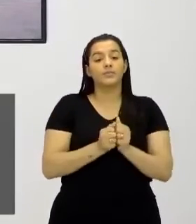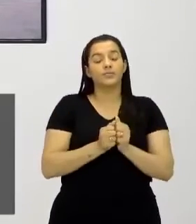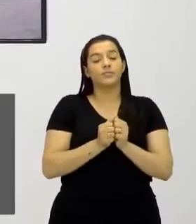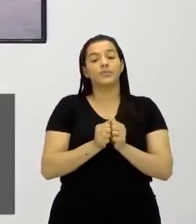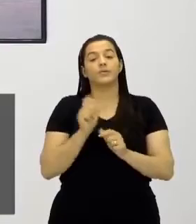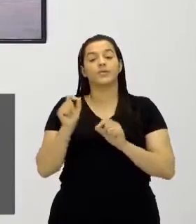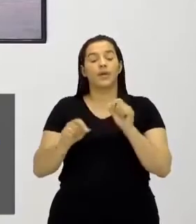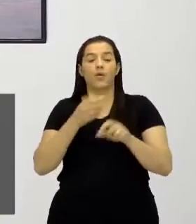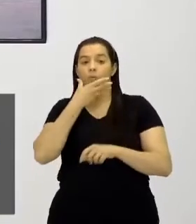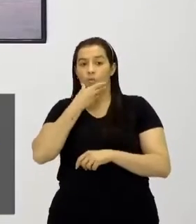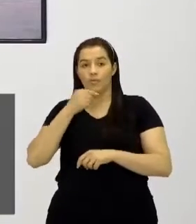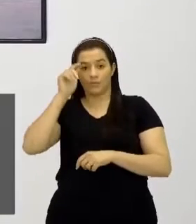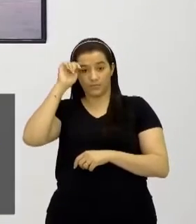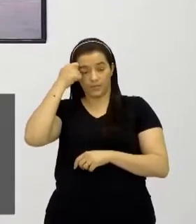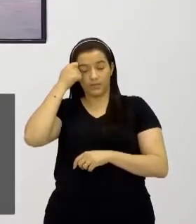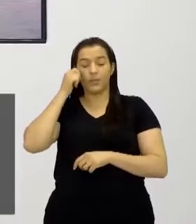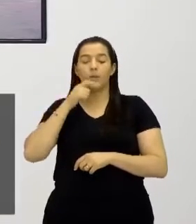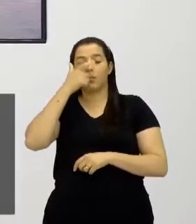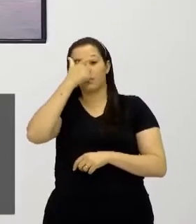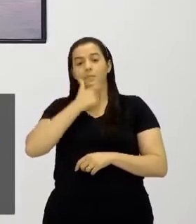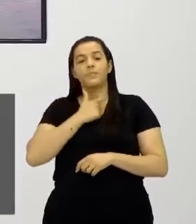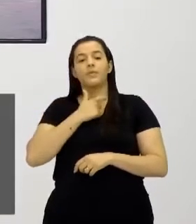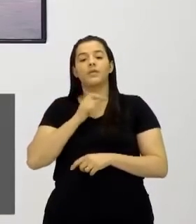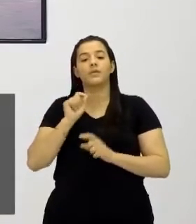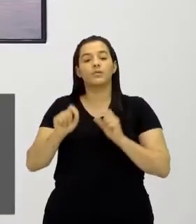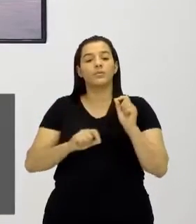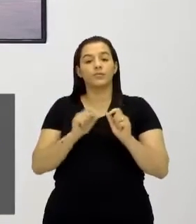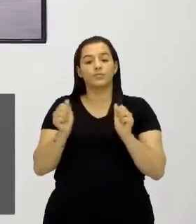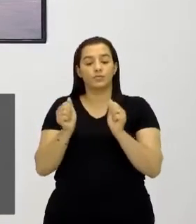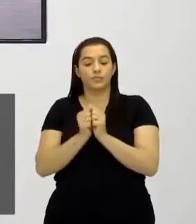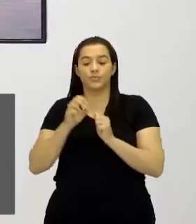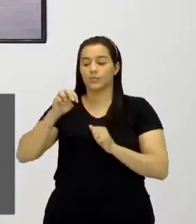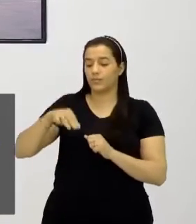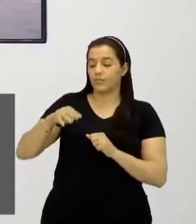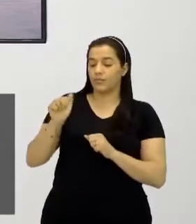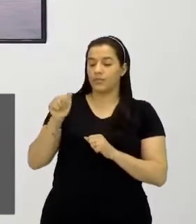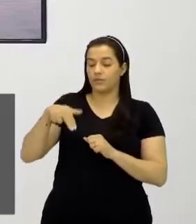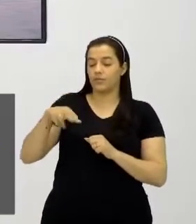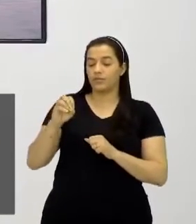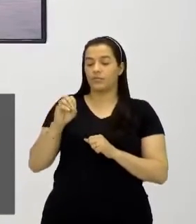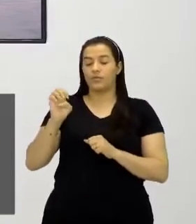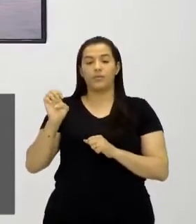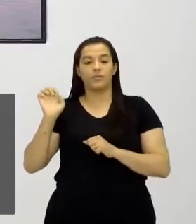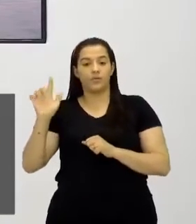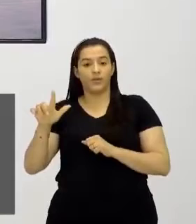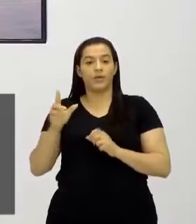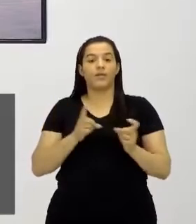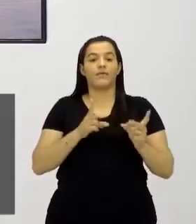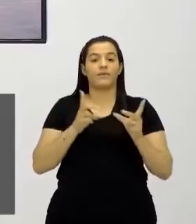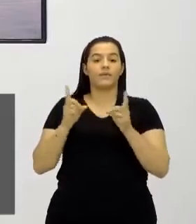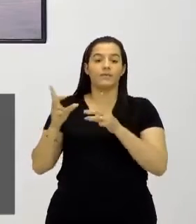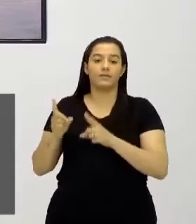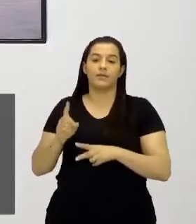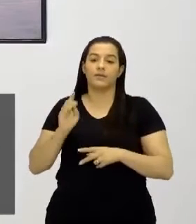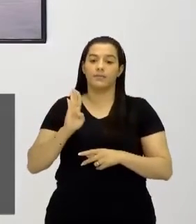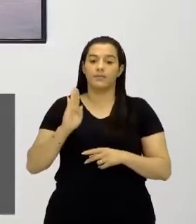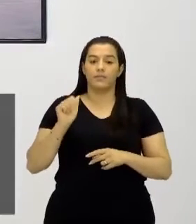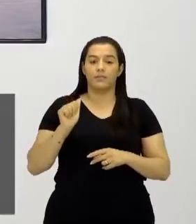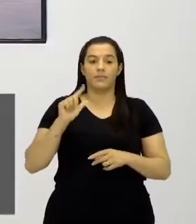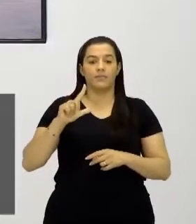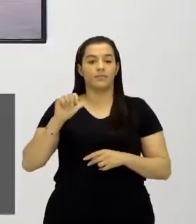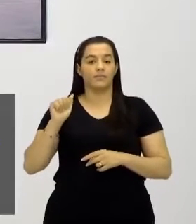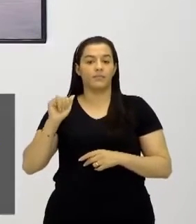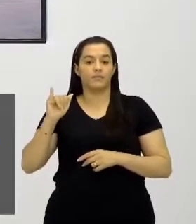com o Manuel Ferreira dos Anjos, que era um vendedor de balaios, por isso que chama